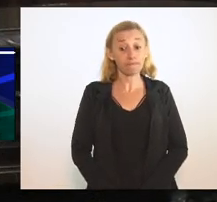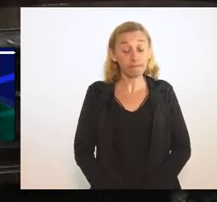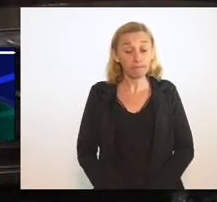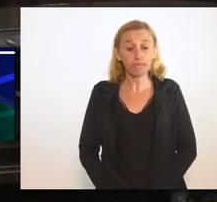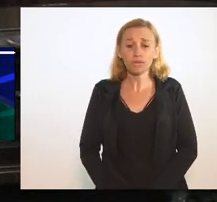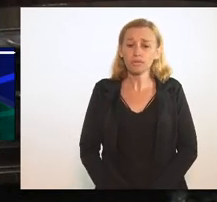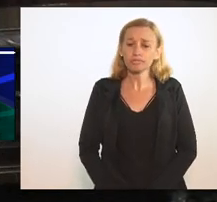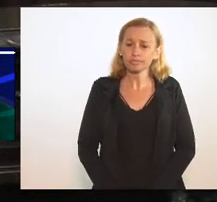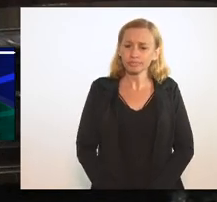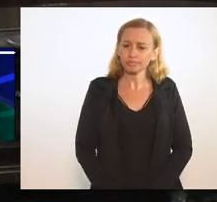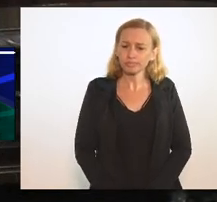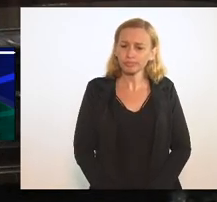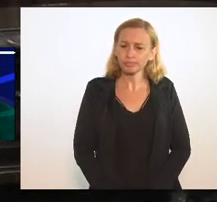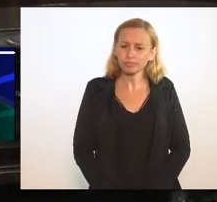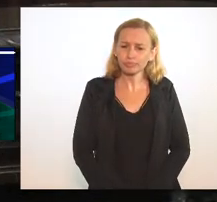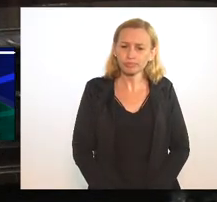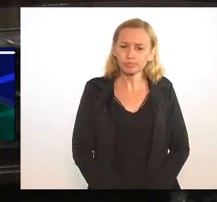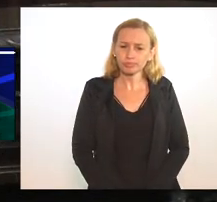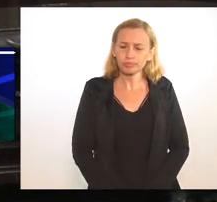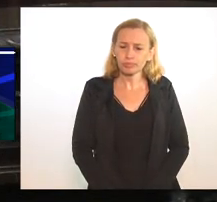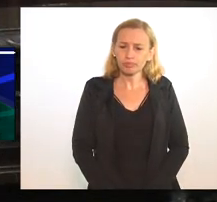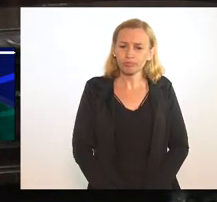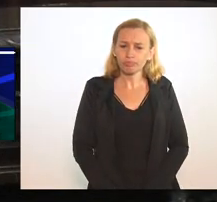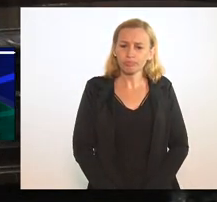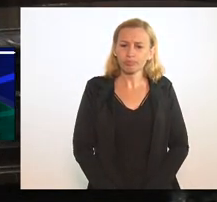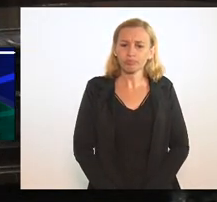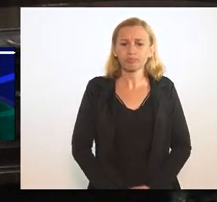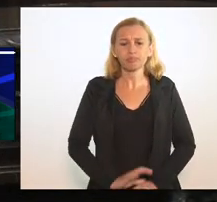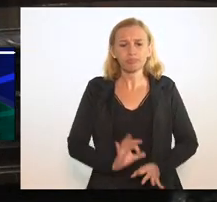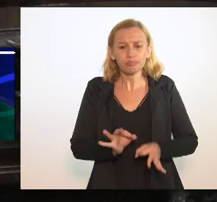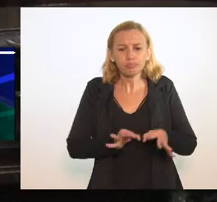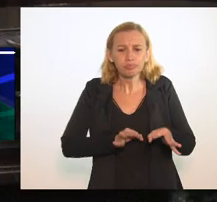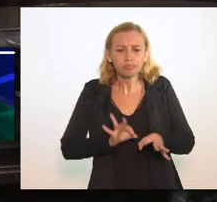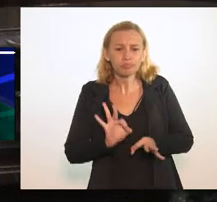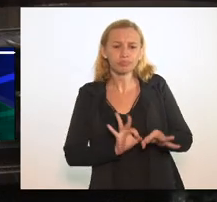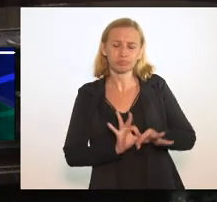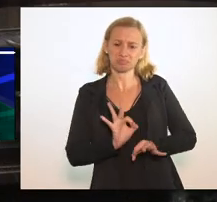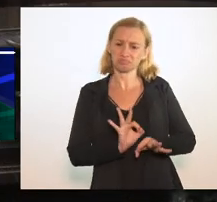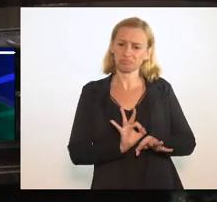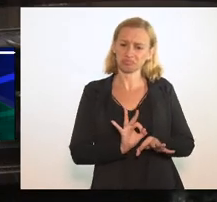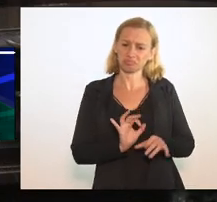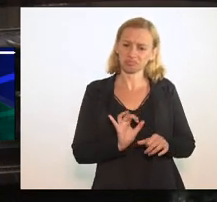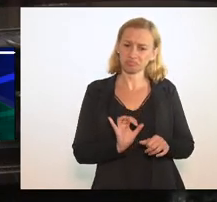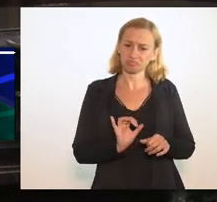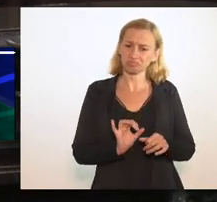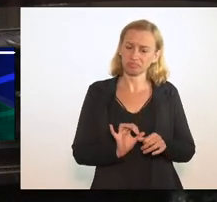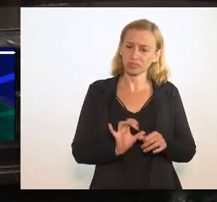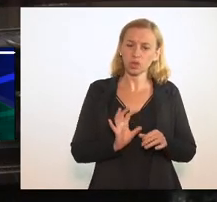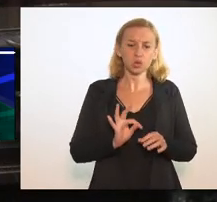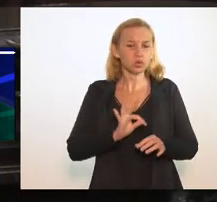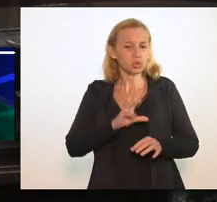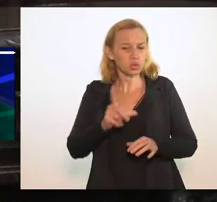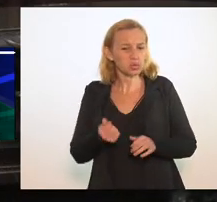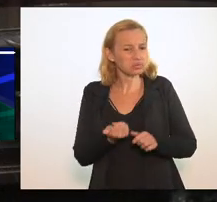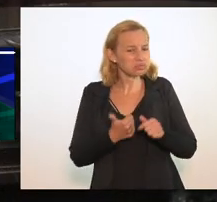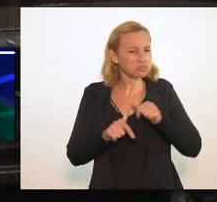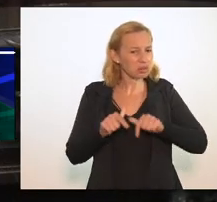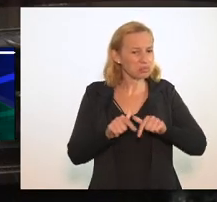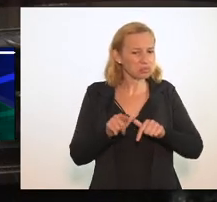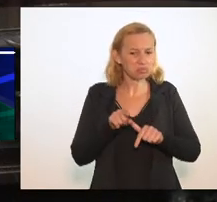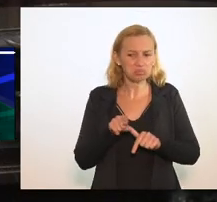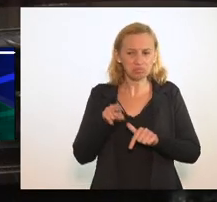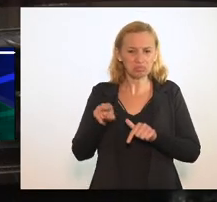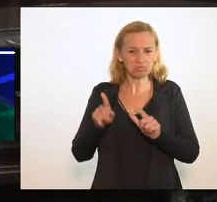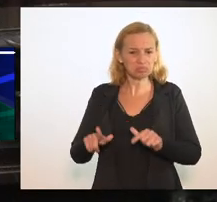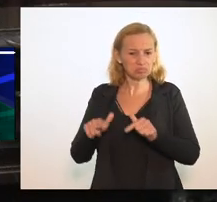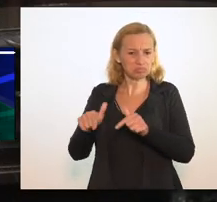de que maneira vem sendo feita, vem sendo realizadas essas deduções por essas